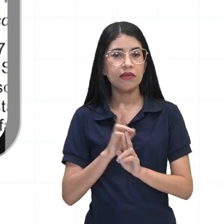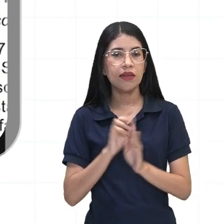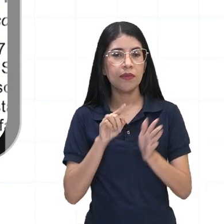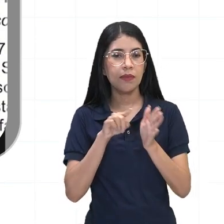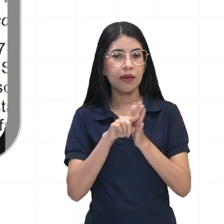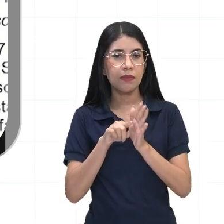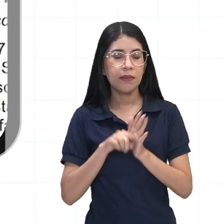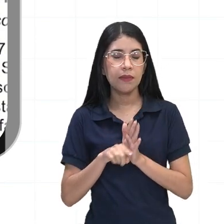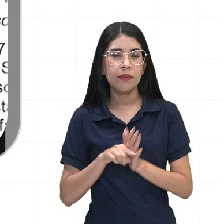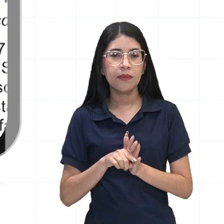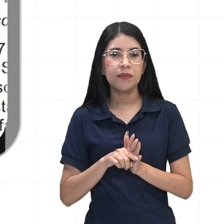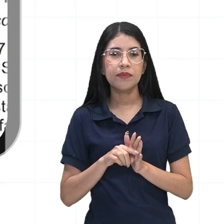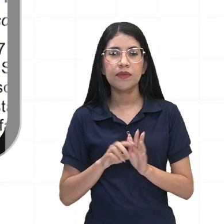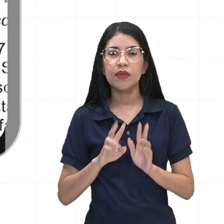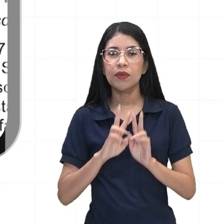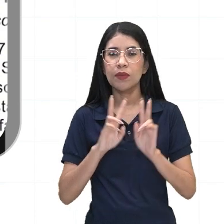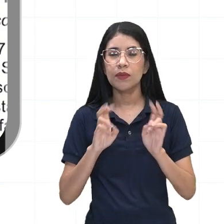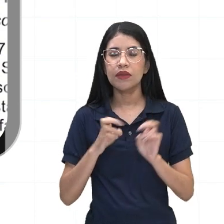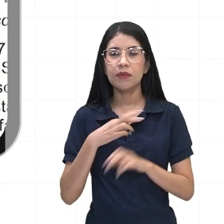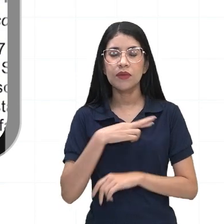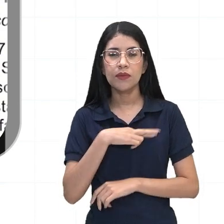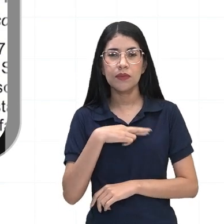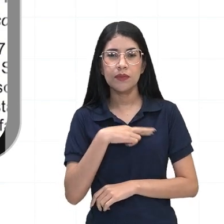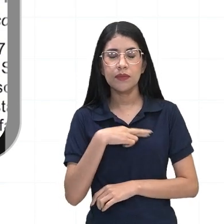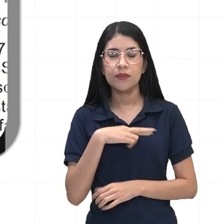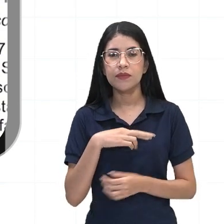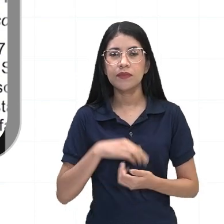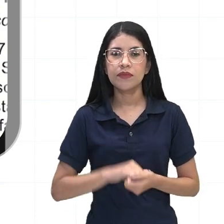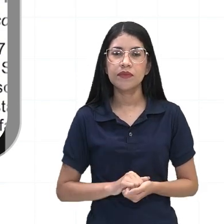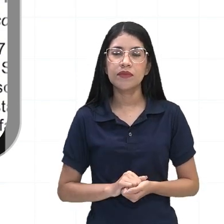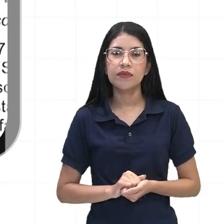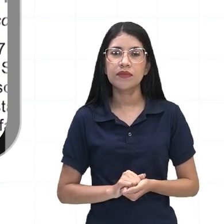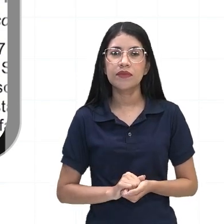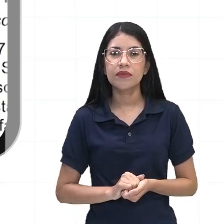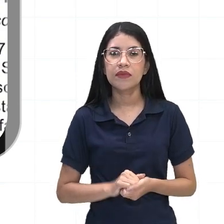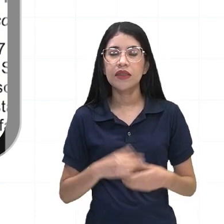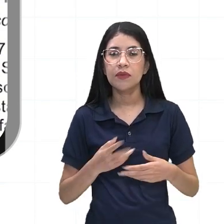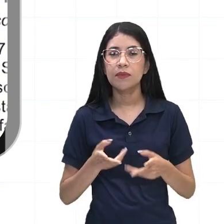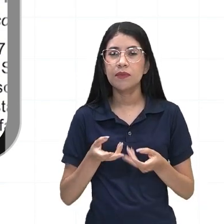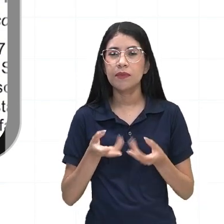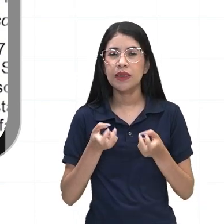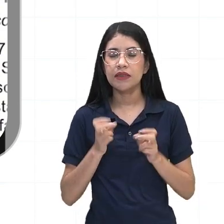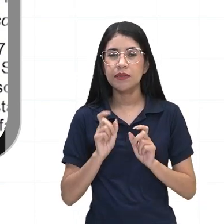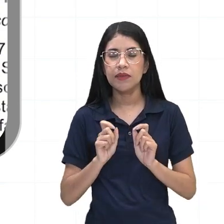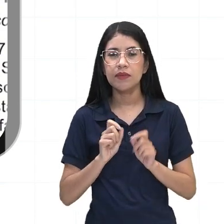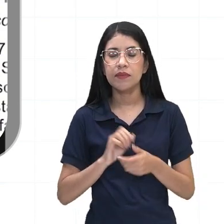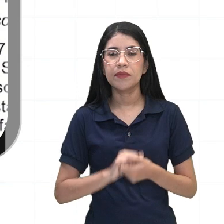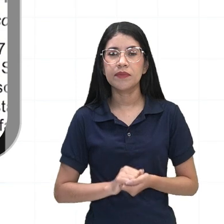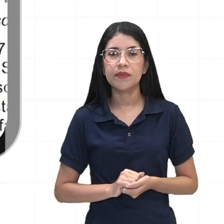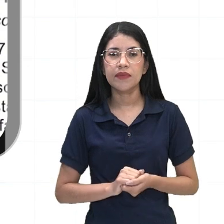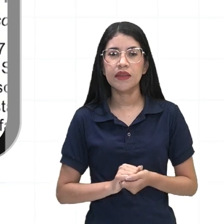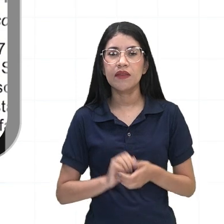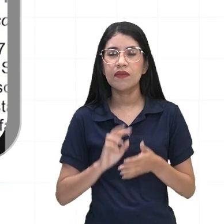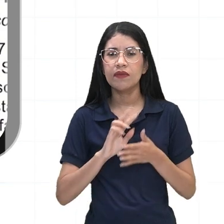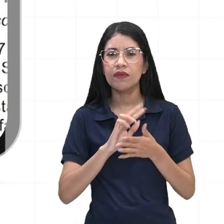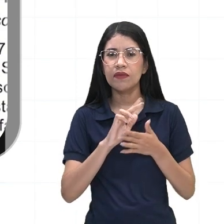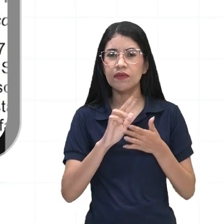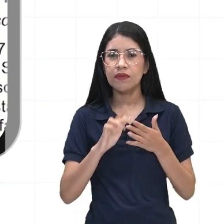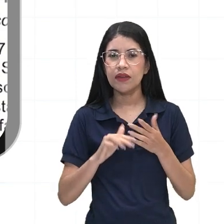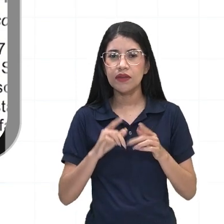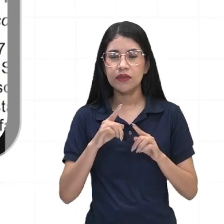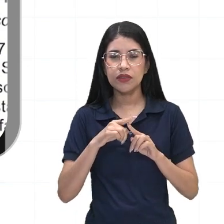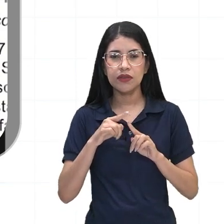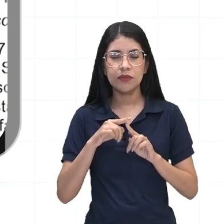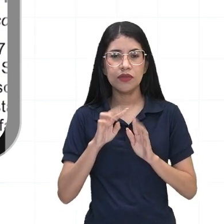este romance. Ok? Então, nós vimos que vários textos